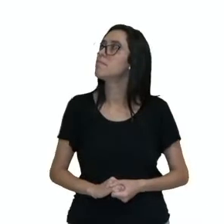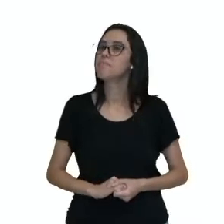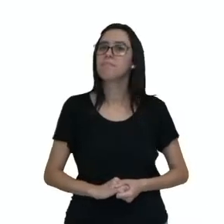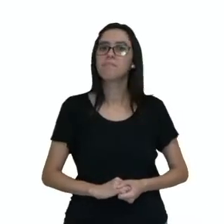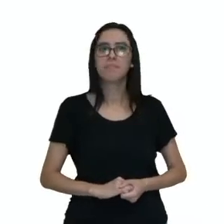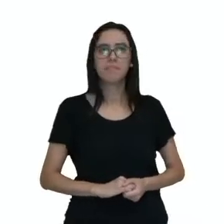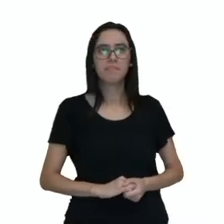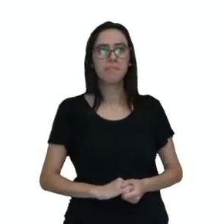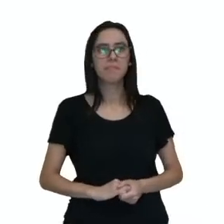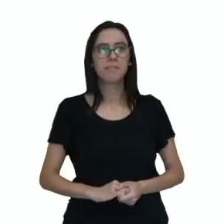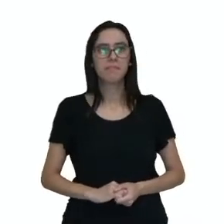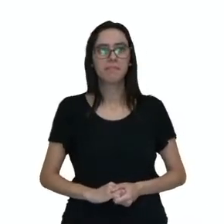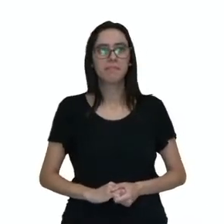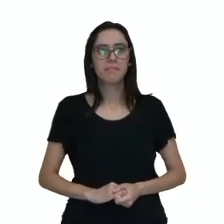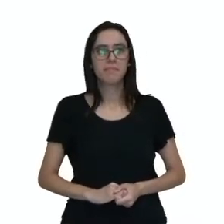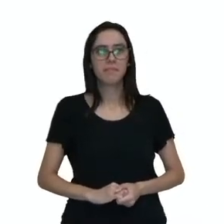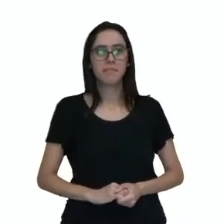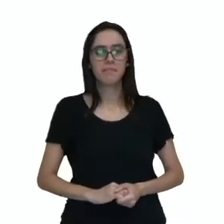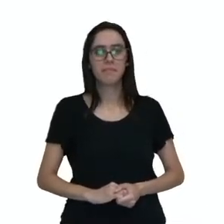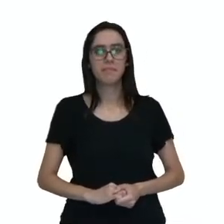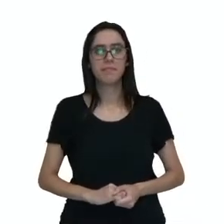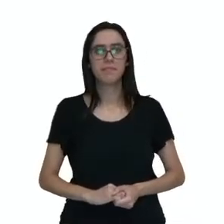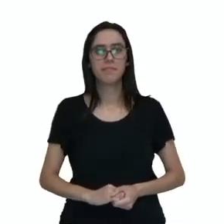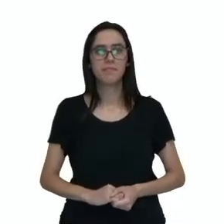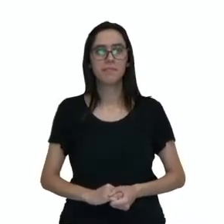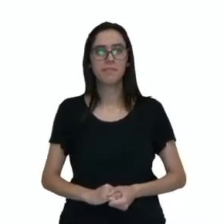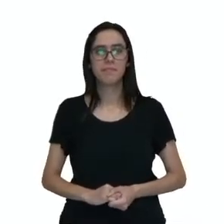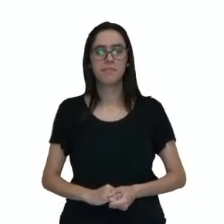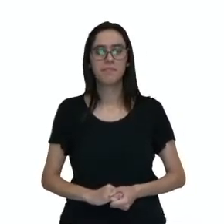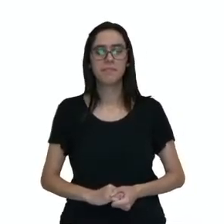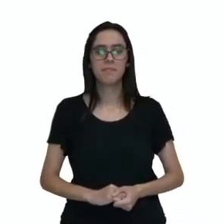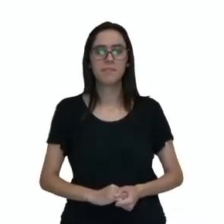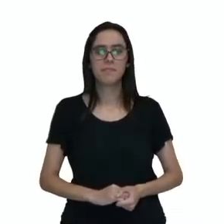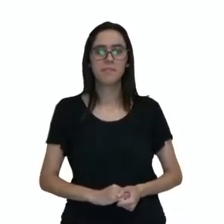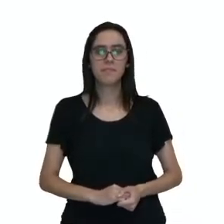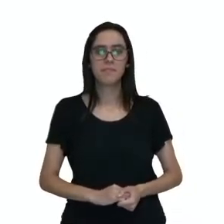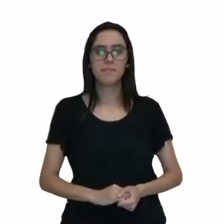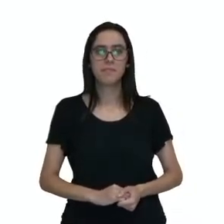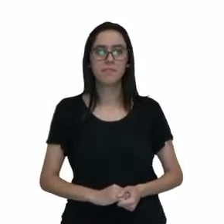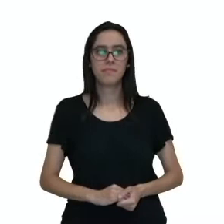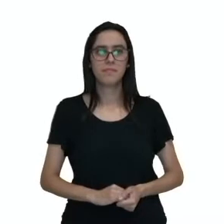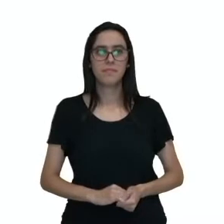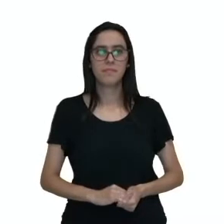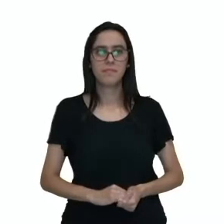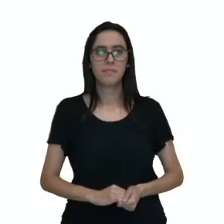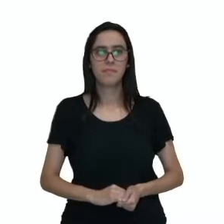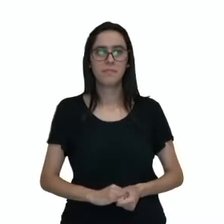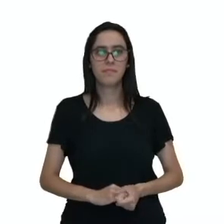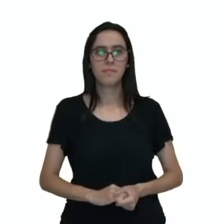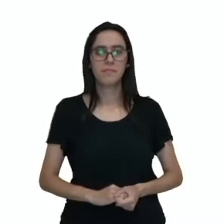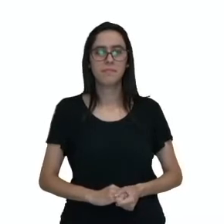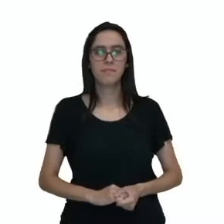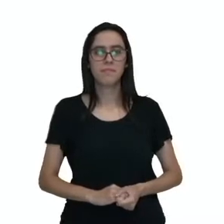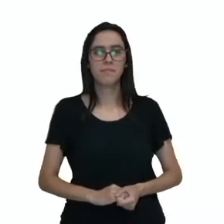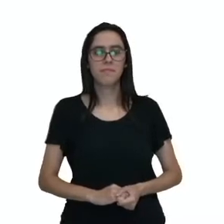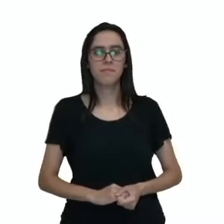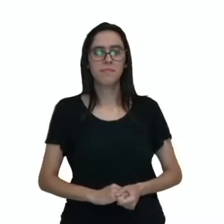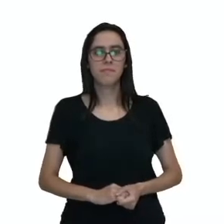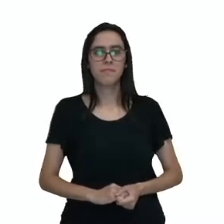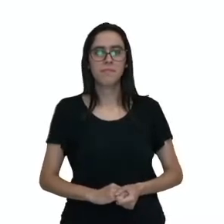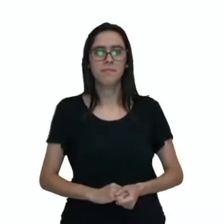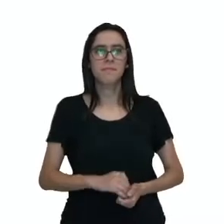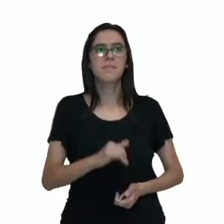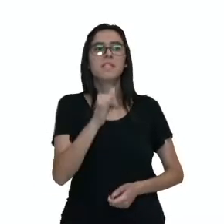algunas, ningún, ninguno, ningunos, ninguna e ningunas.